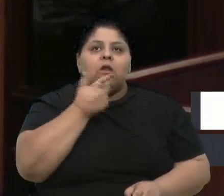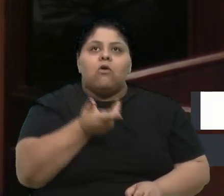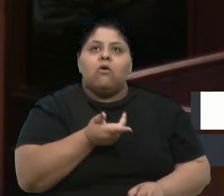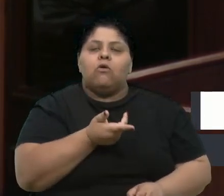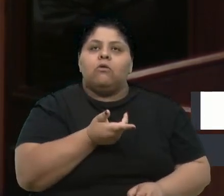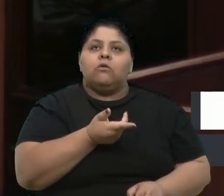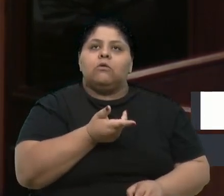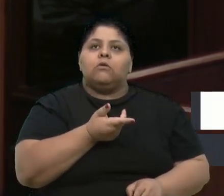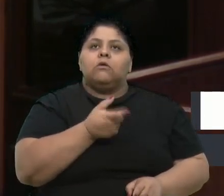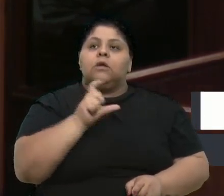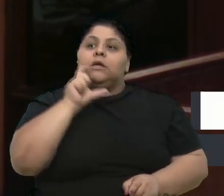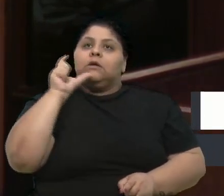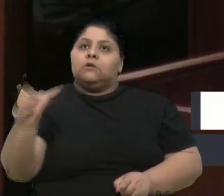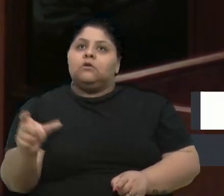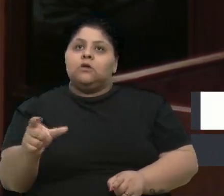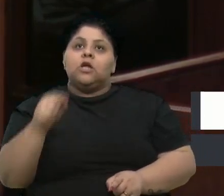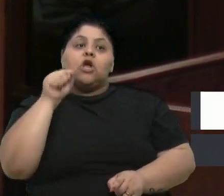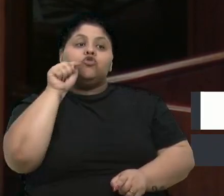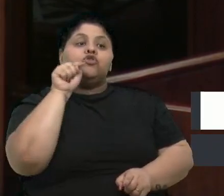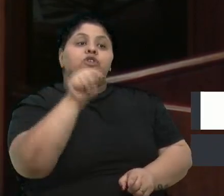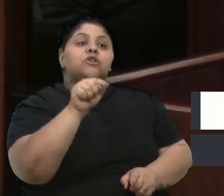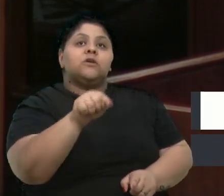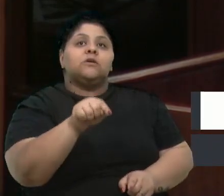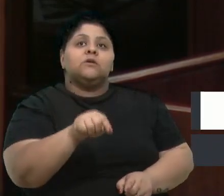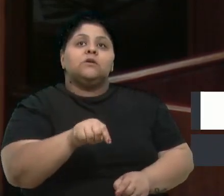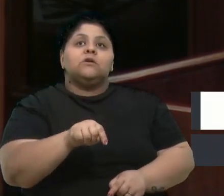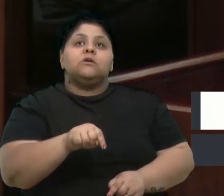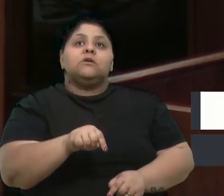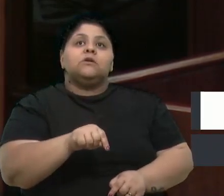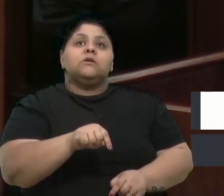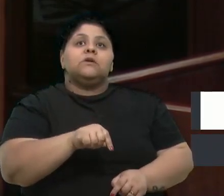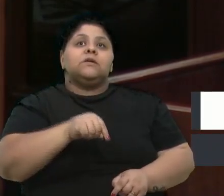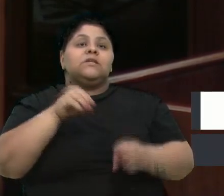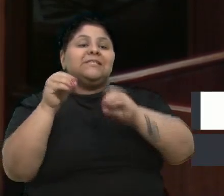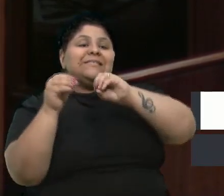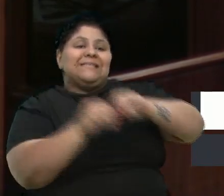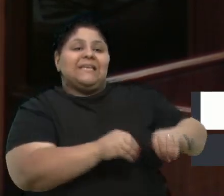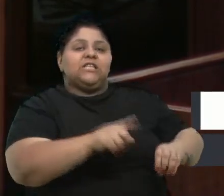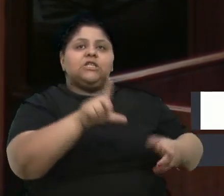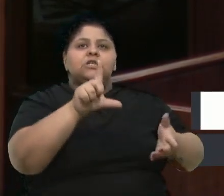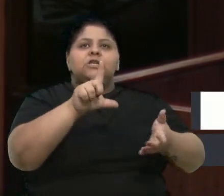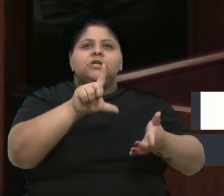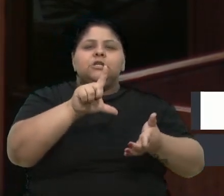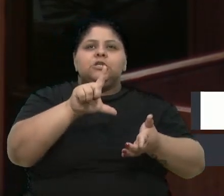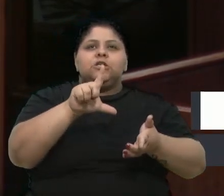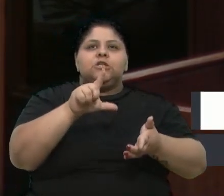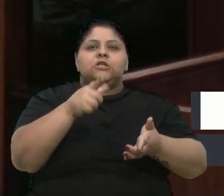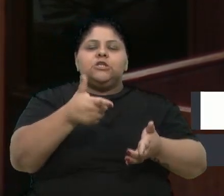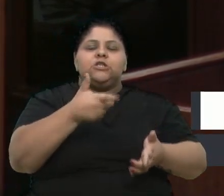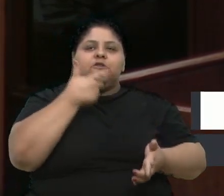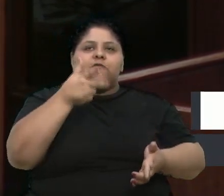palavras: o senhor deixe de ser homofóbico, porque o senhor errou muito.